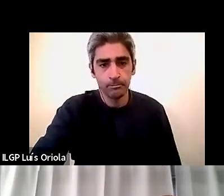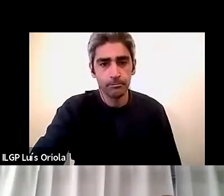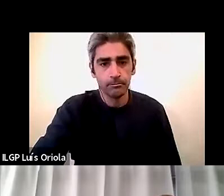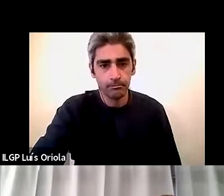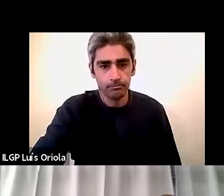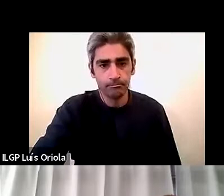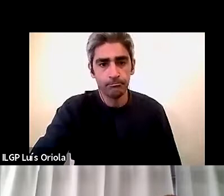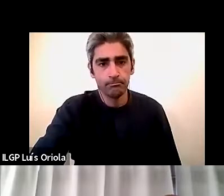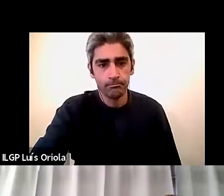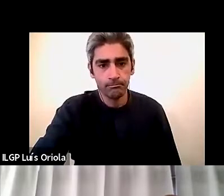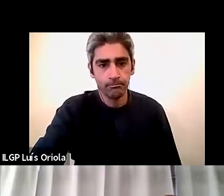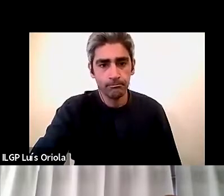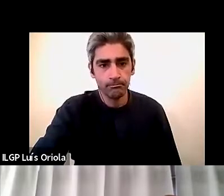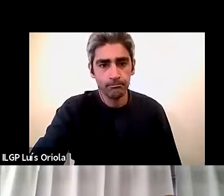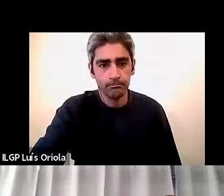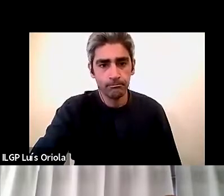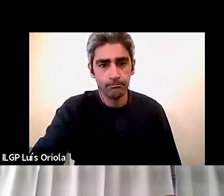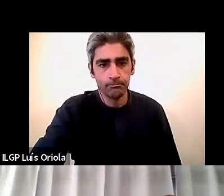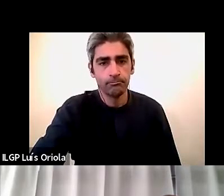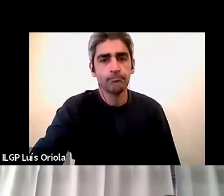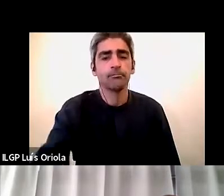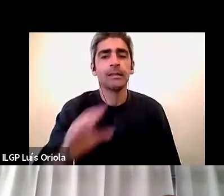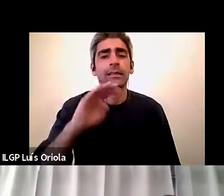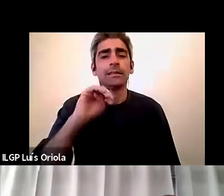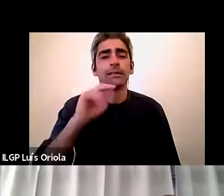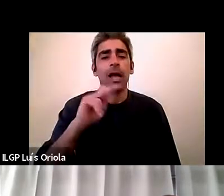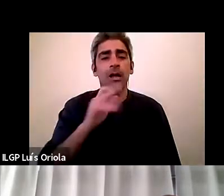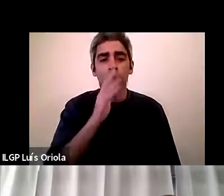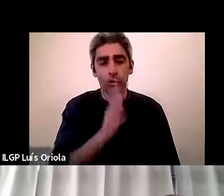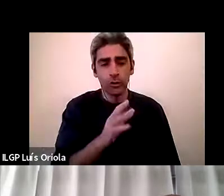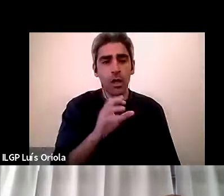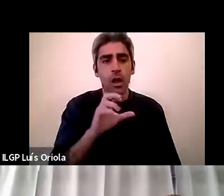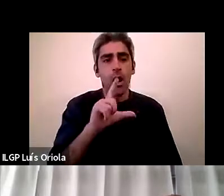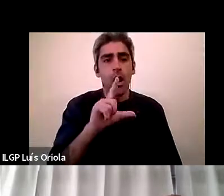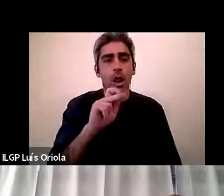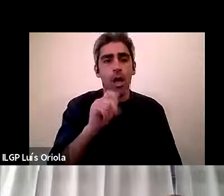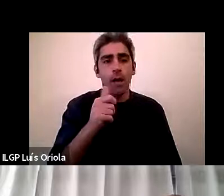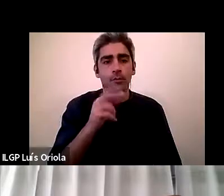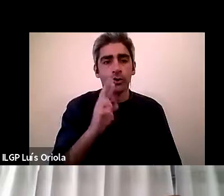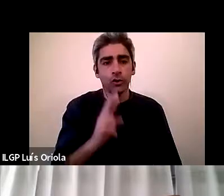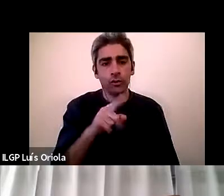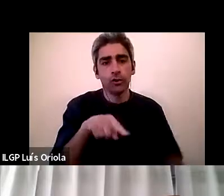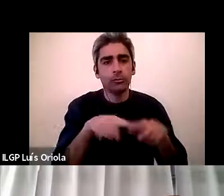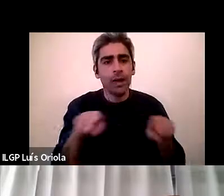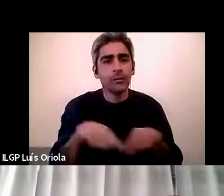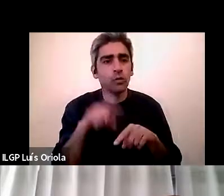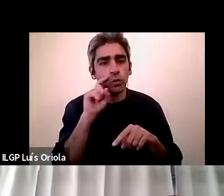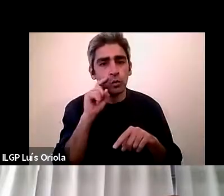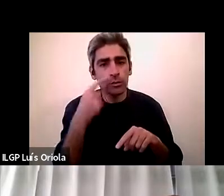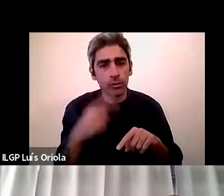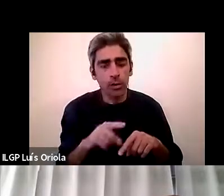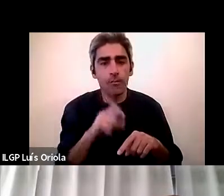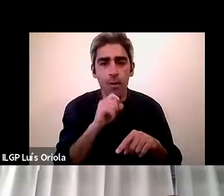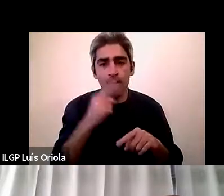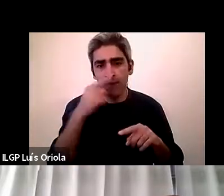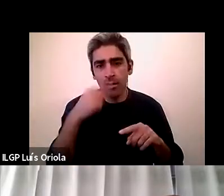Muito bem. Pois, como a Sara também já teve a oportunidade de dizer, o LabX é este espaço seguro, onde é permitido errar,